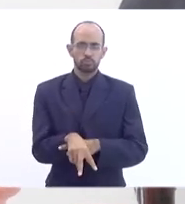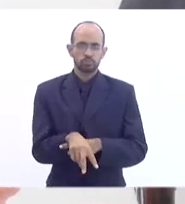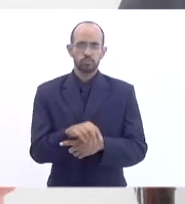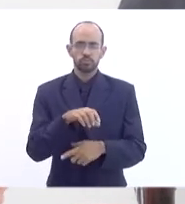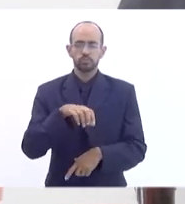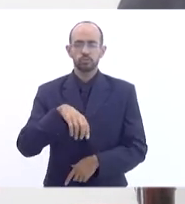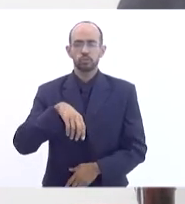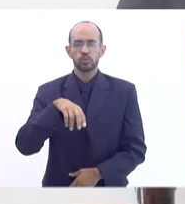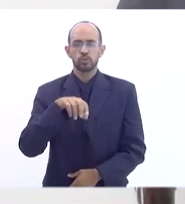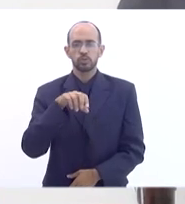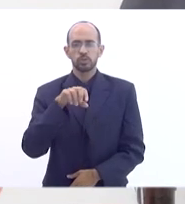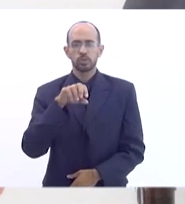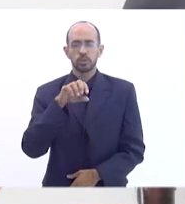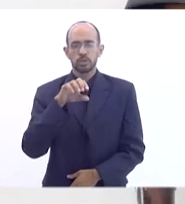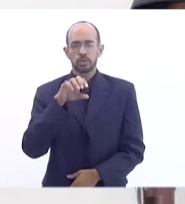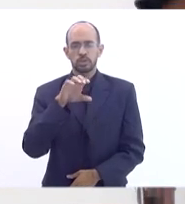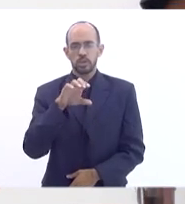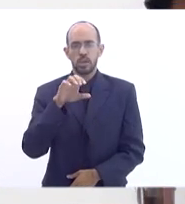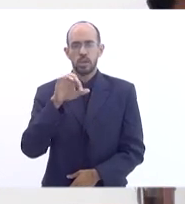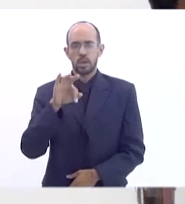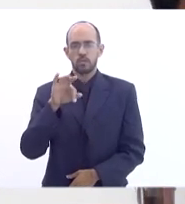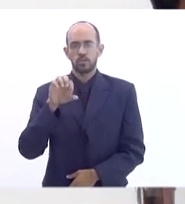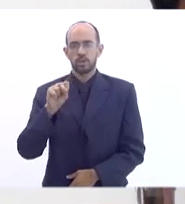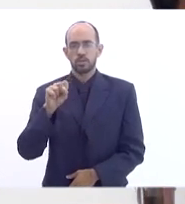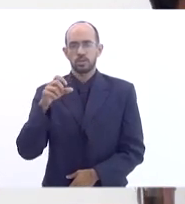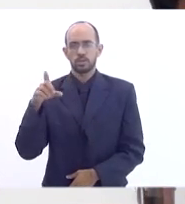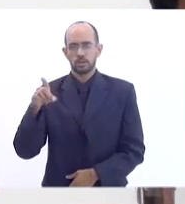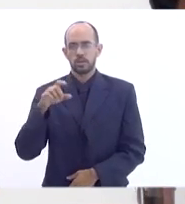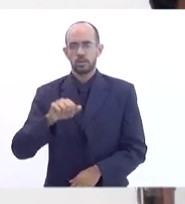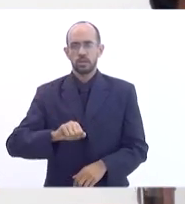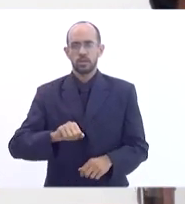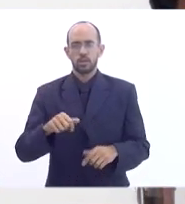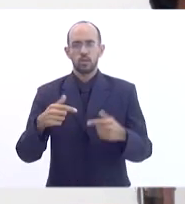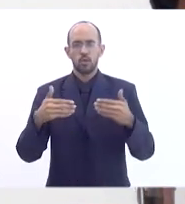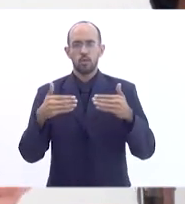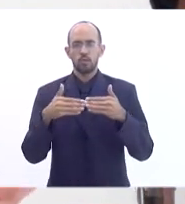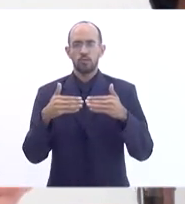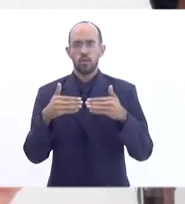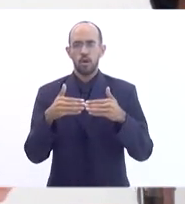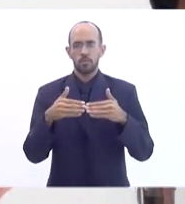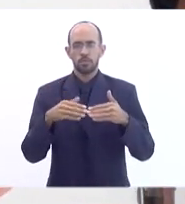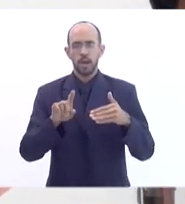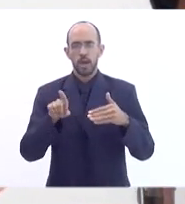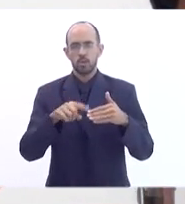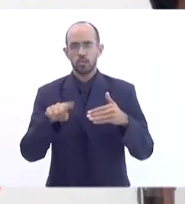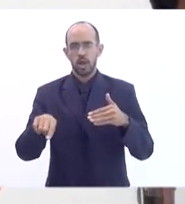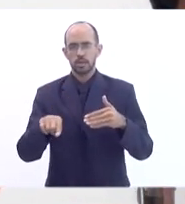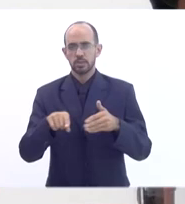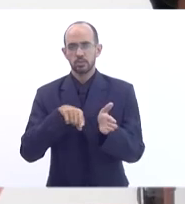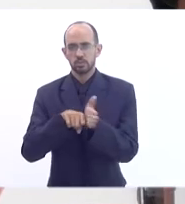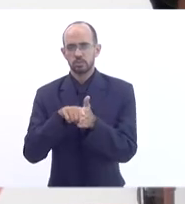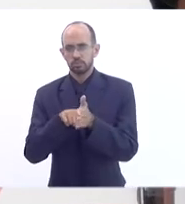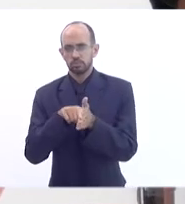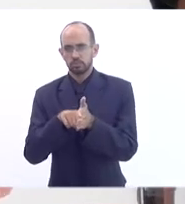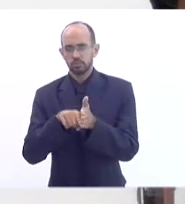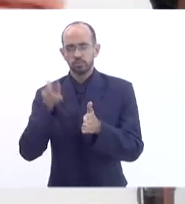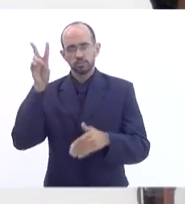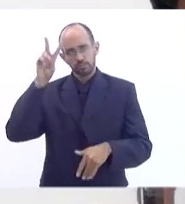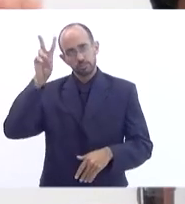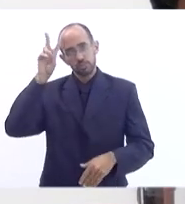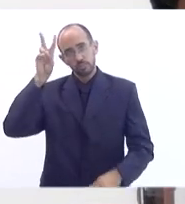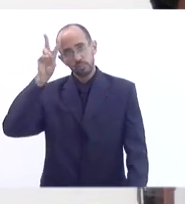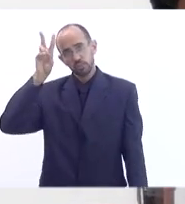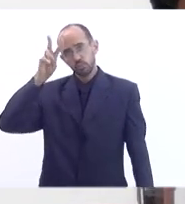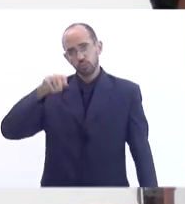2014 Estenda os efeitos do trânsito em julgado das ações Antes referidas que anularam as questões da disciplina de História